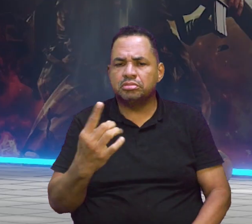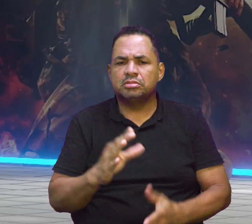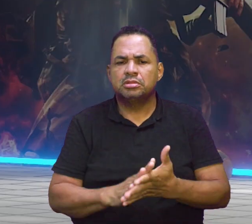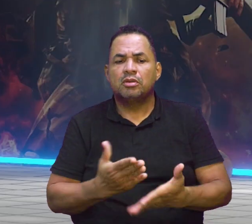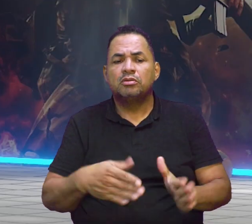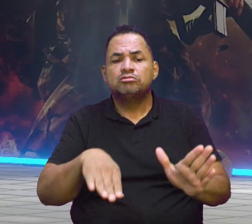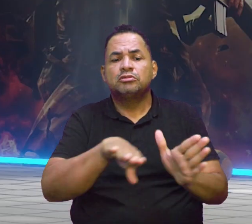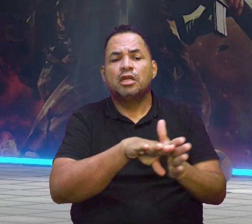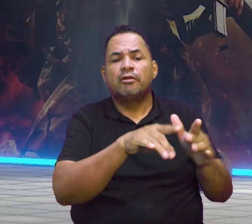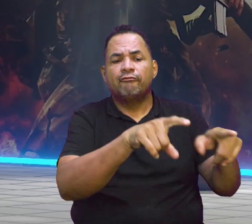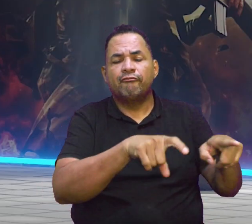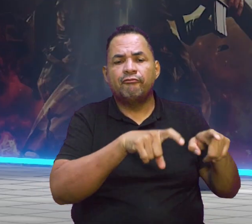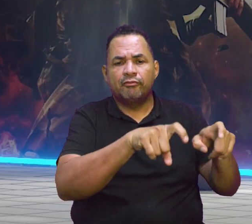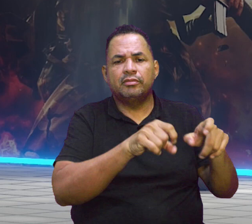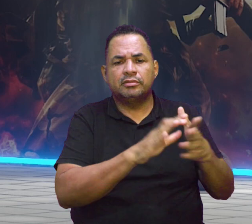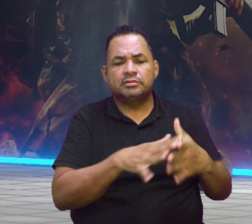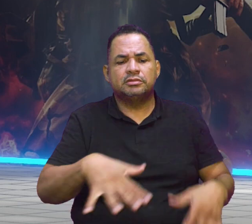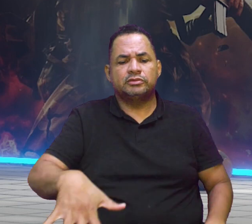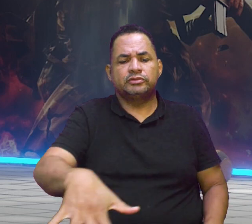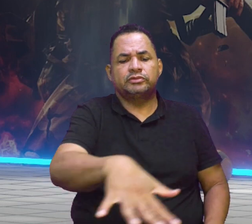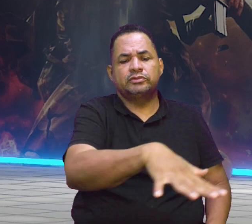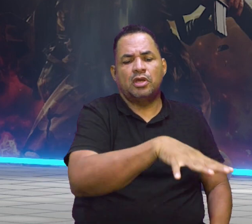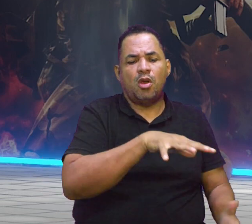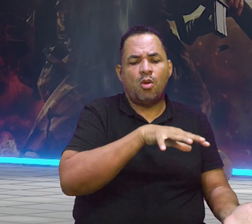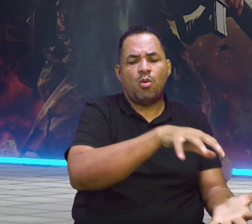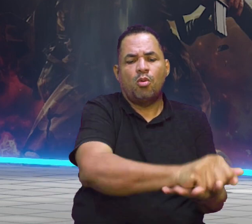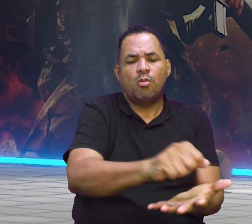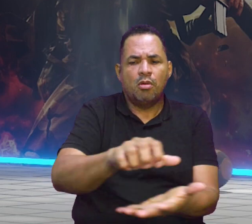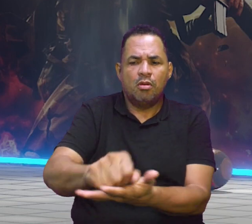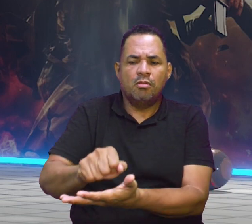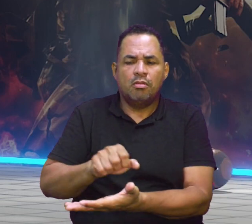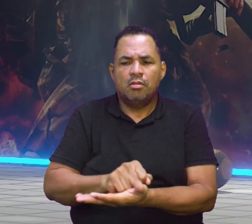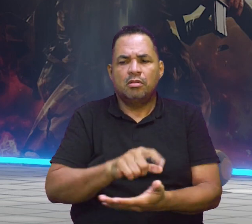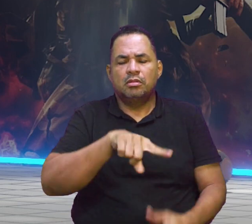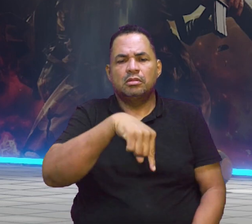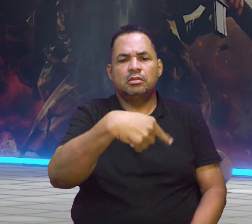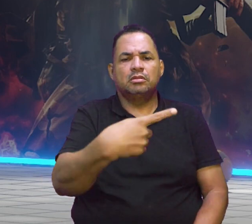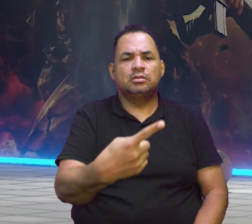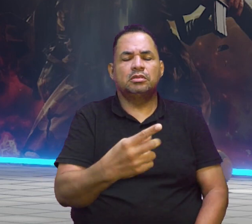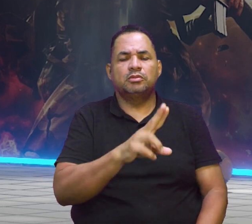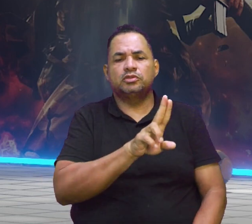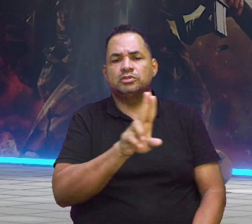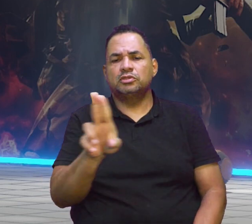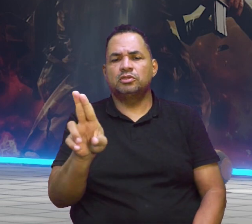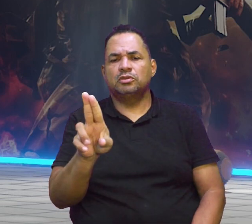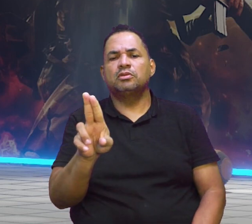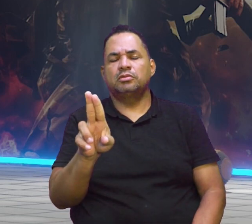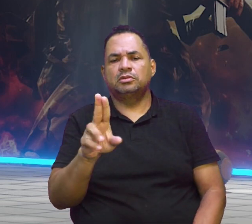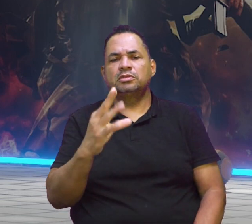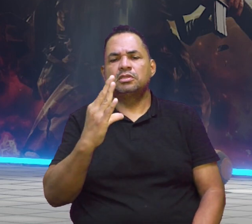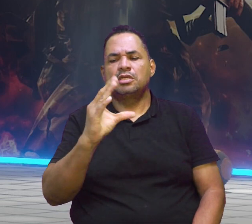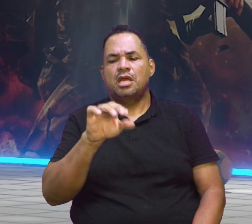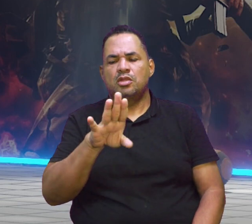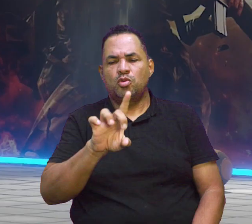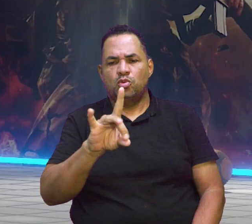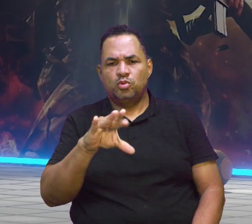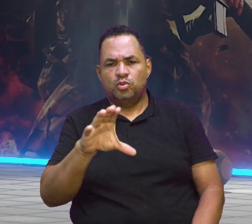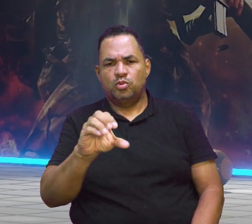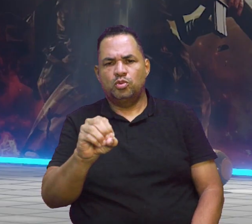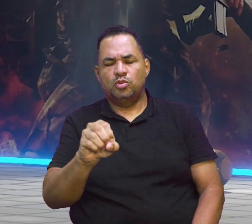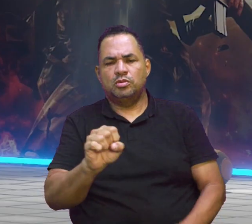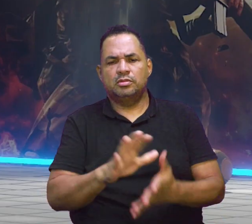e vão ocupar essa fazenda que mais tarde vai receber o nome de Canudos. O que acontece? As